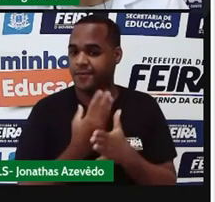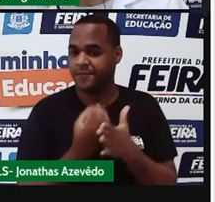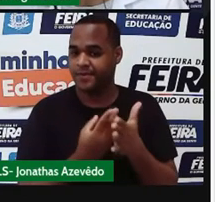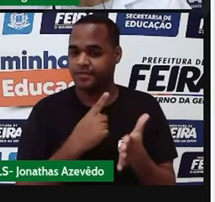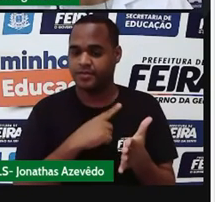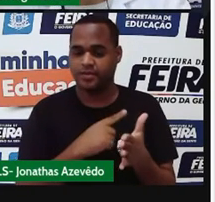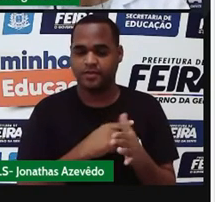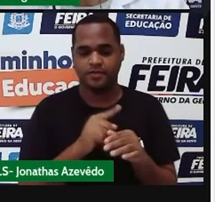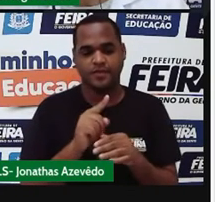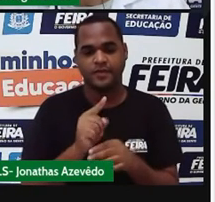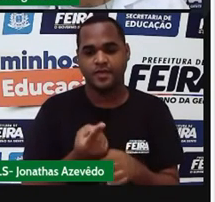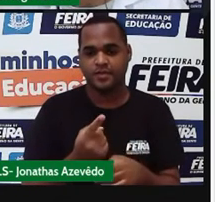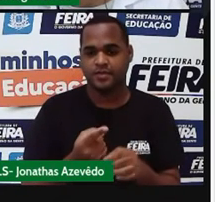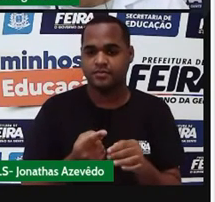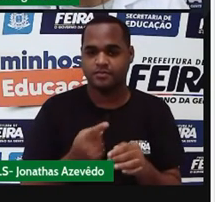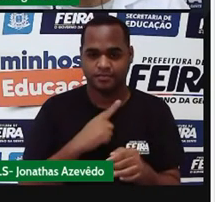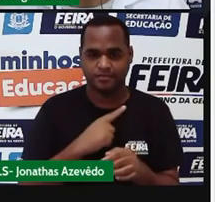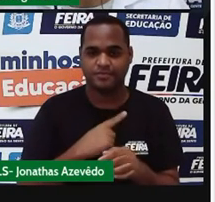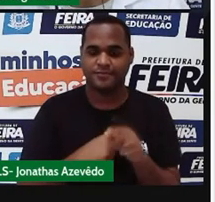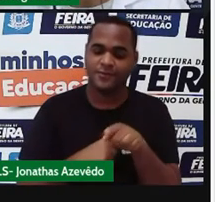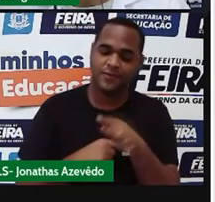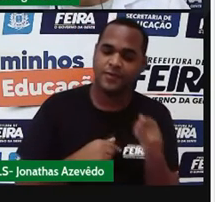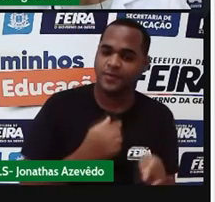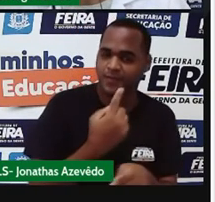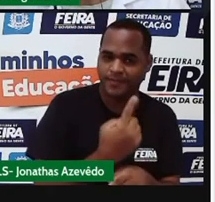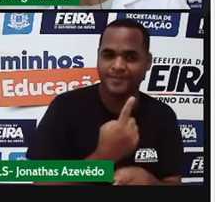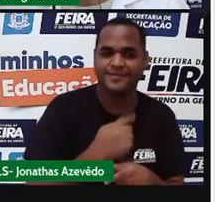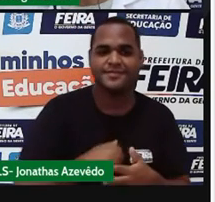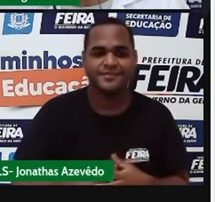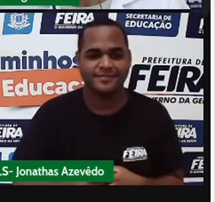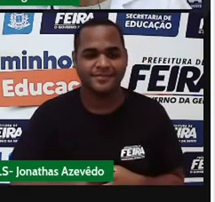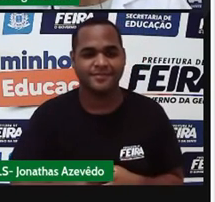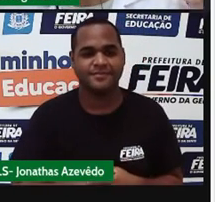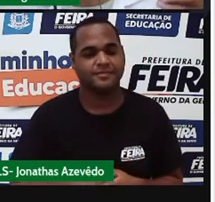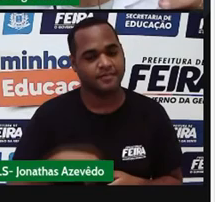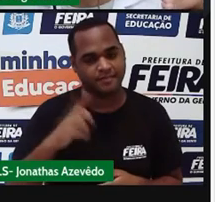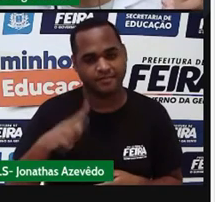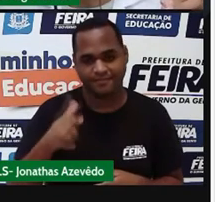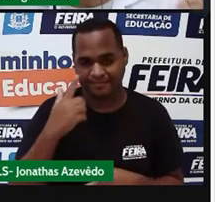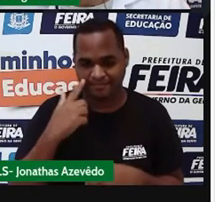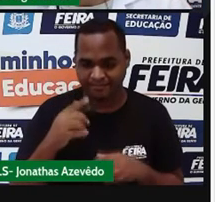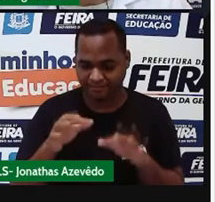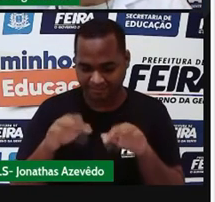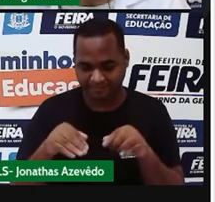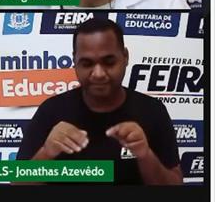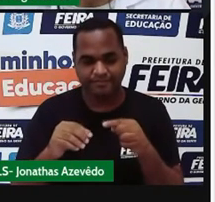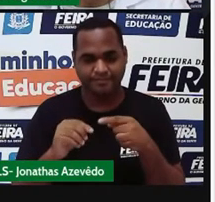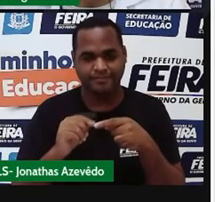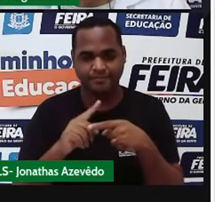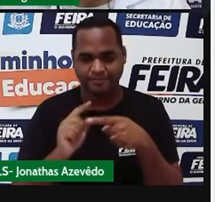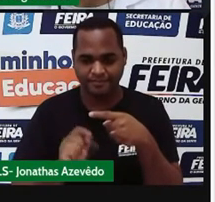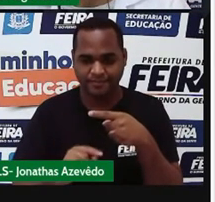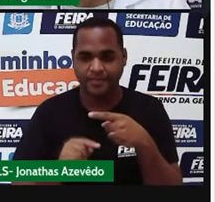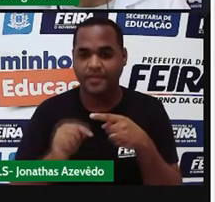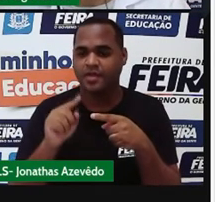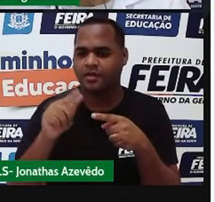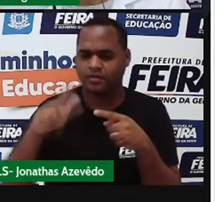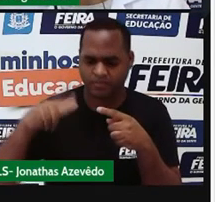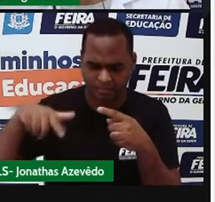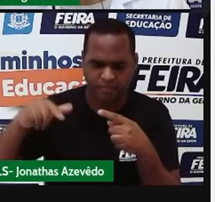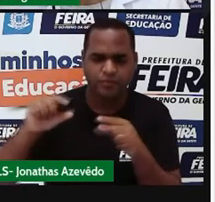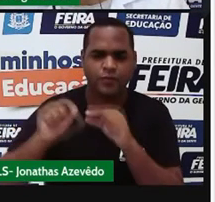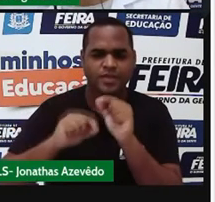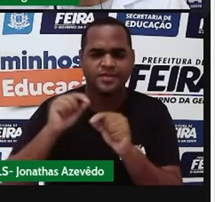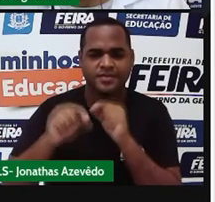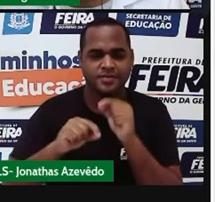na frente da vírgula que é o número um tá E lá embaixo lá embaixo Qual é o número que está se repetindo